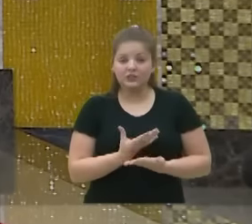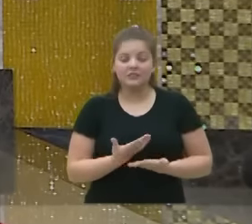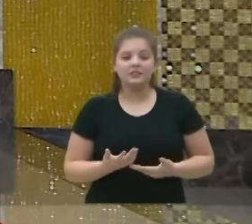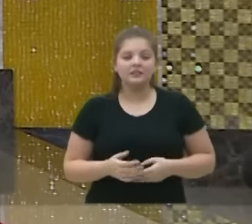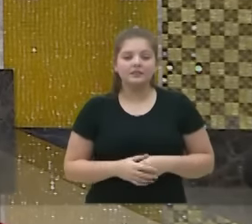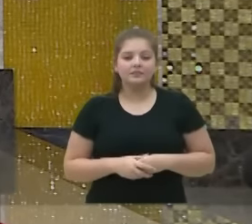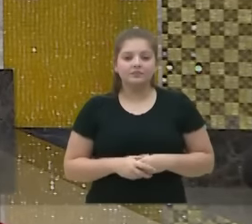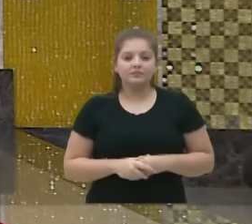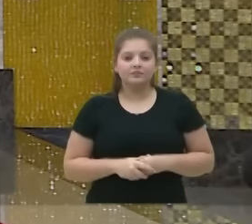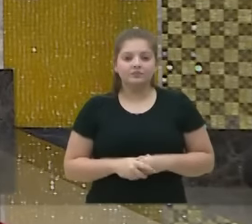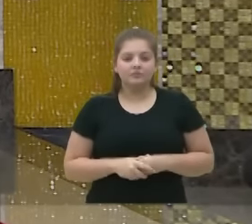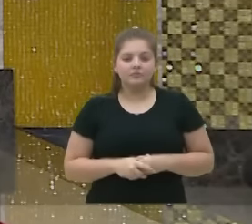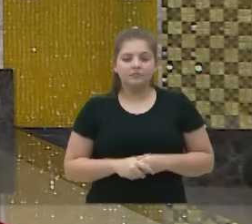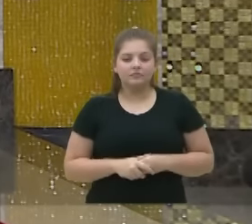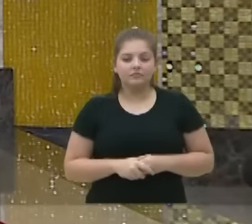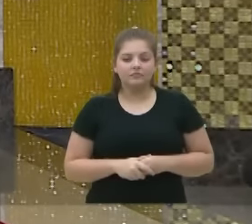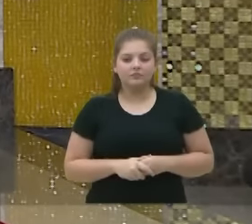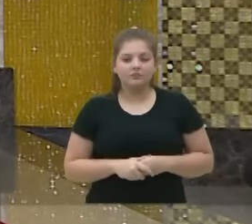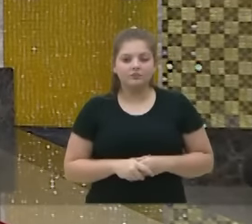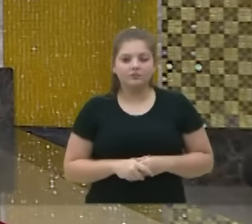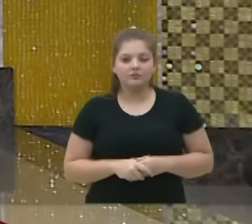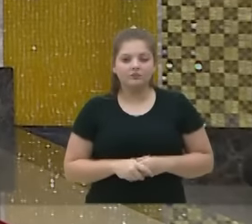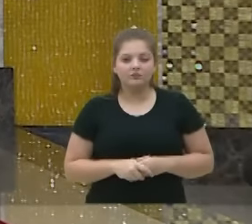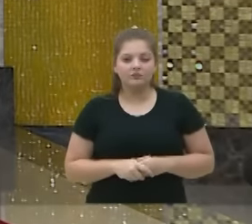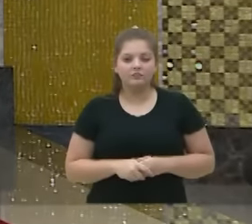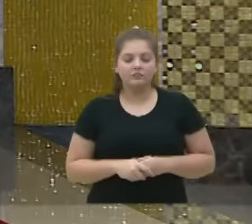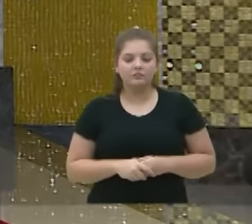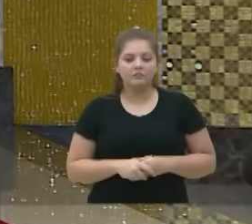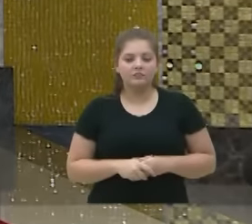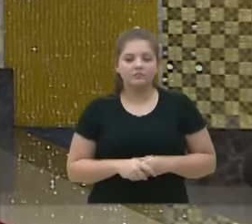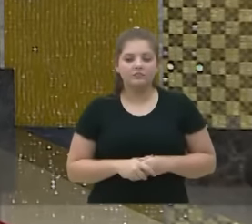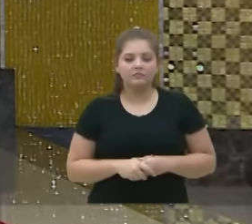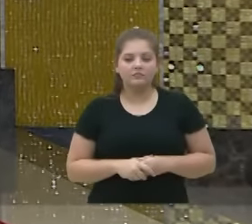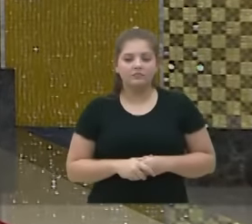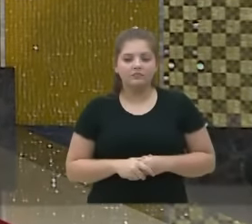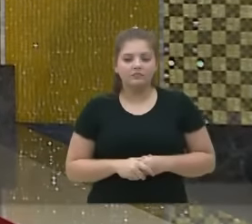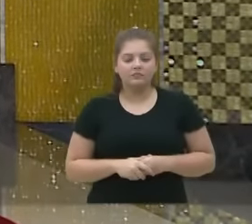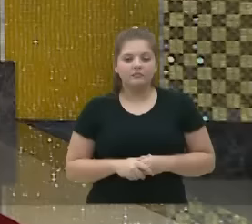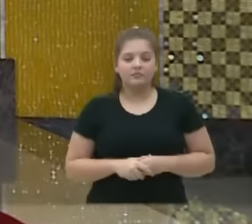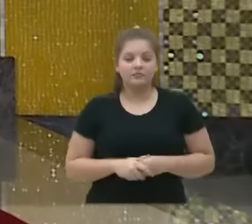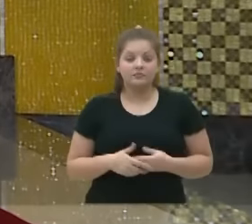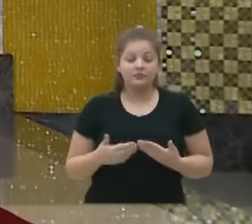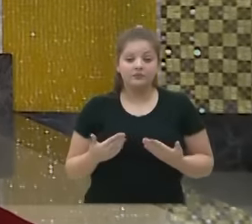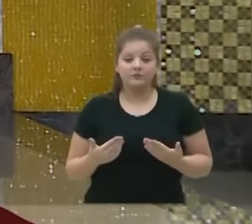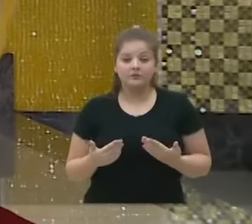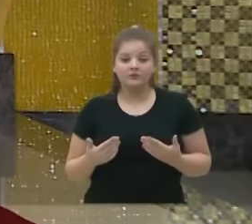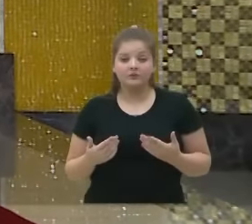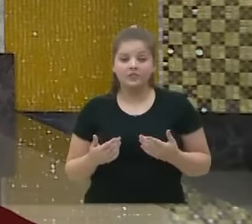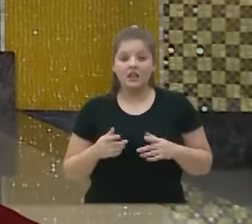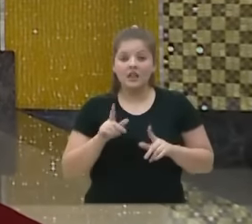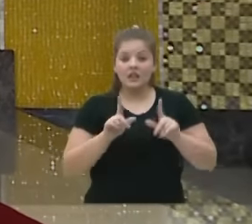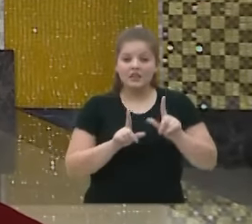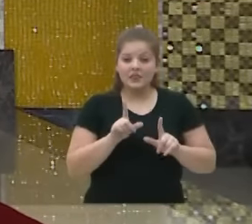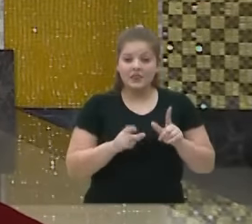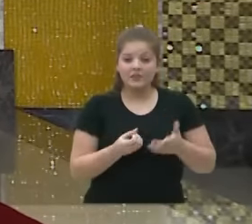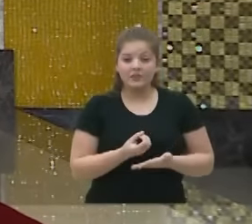tá grudada aqui, é, não tem problema, me ajeito, canopla, TV